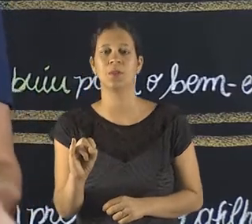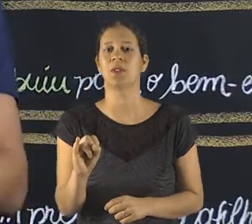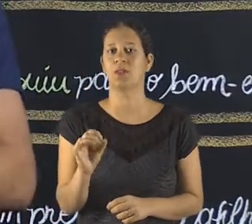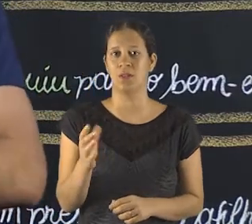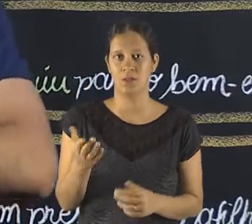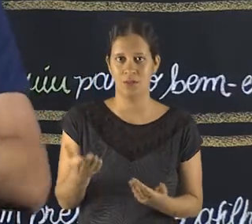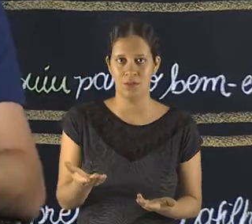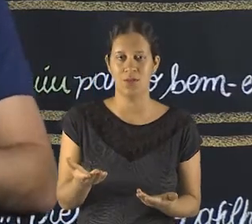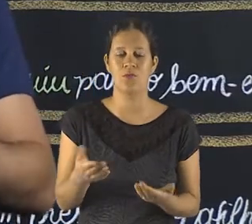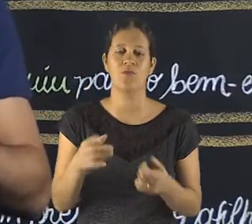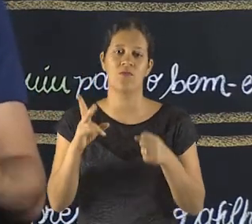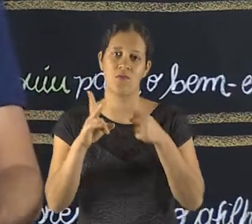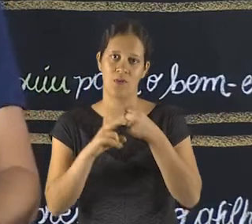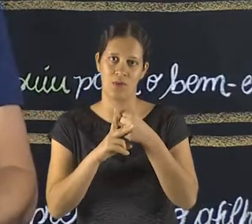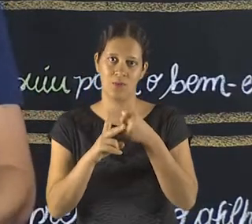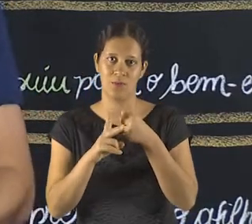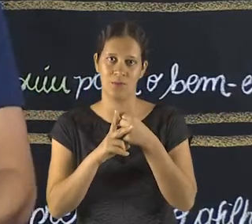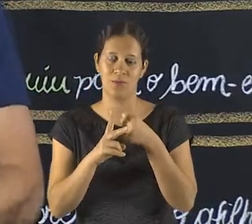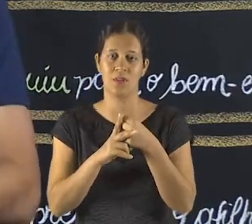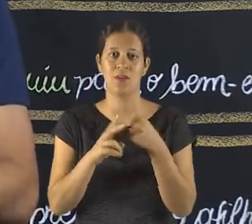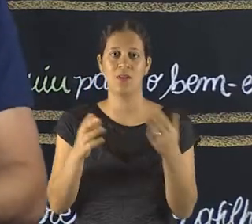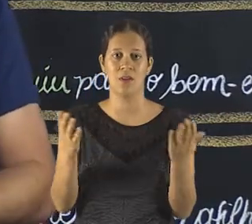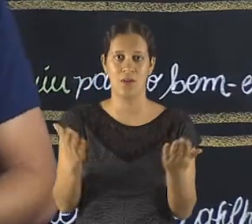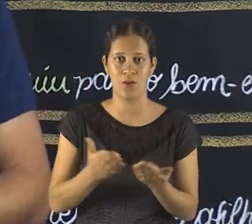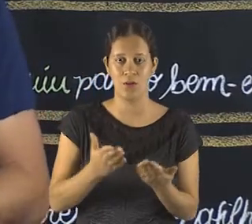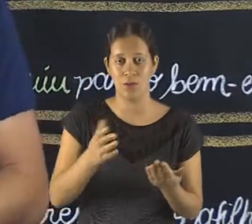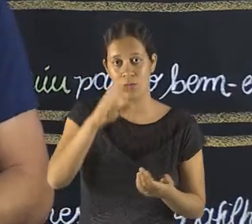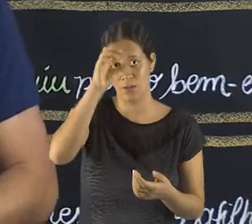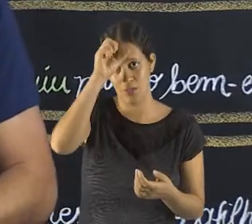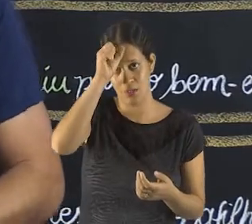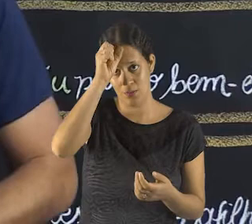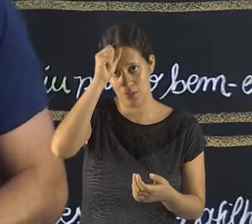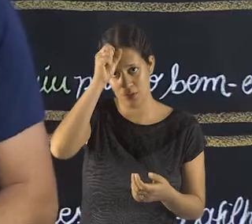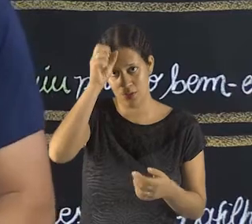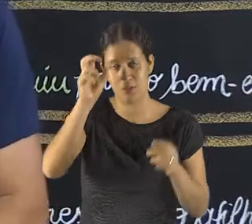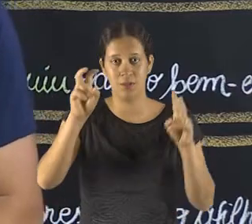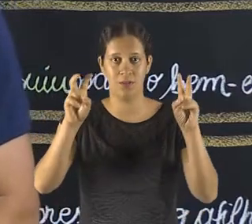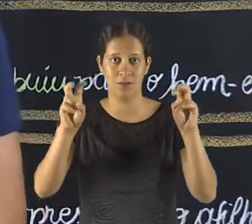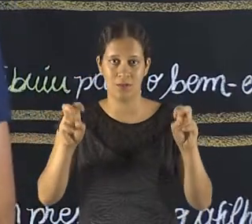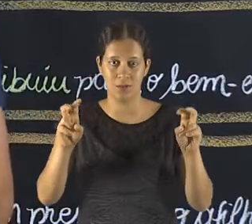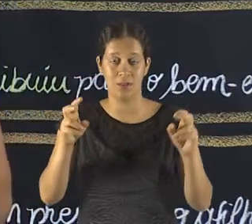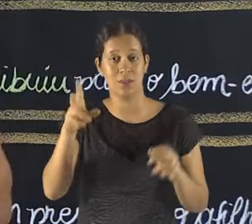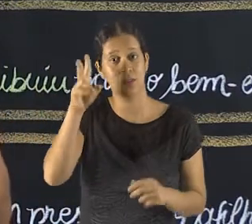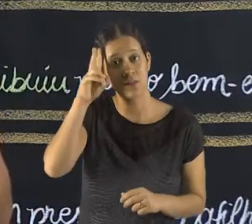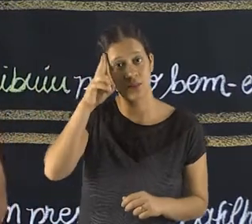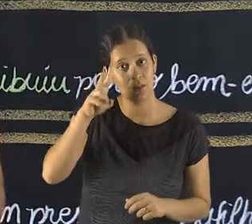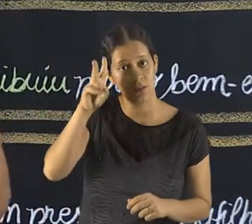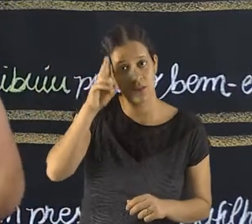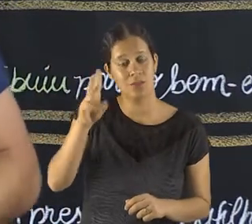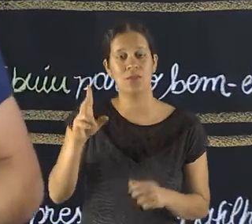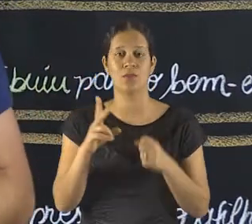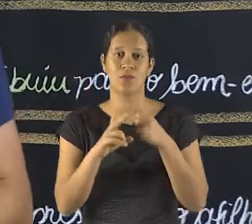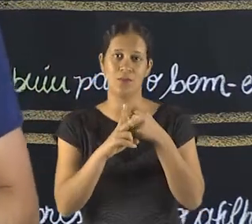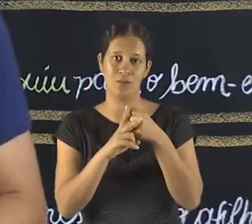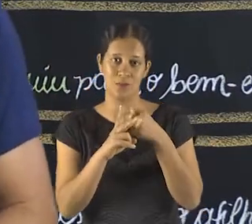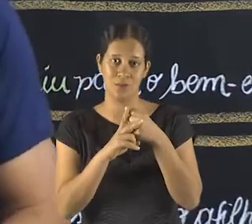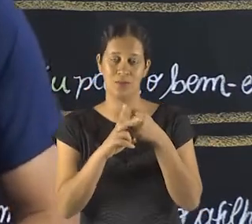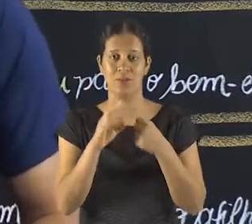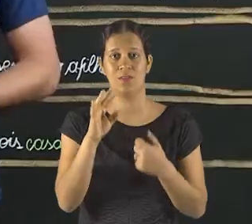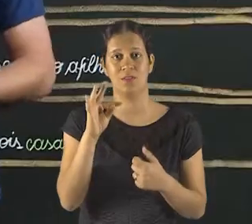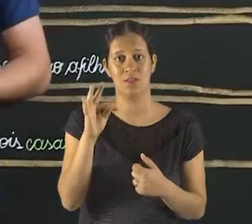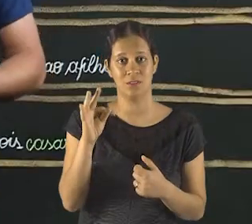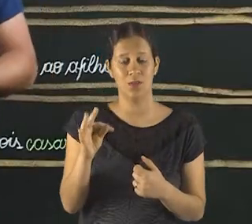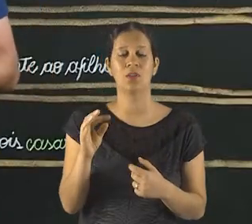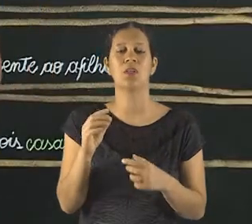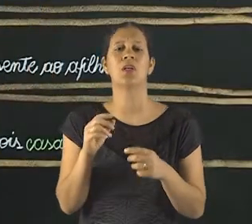se relacionam direto ou indiretamente com esse verbo. É o que nós vamos aprender nessa aula de hoje. Então lembra que sempre que a gente falar de